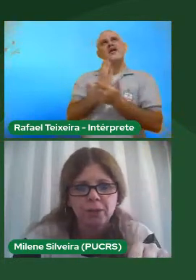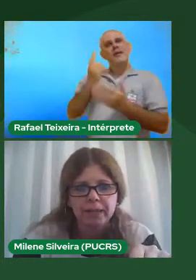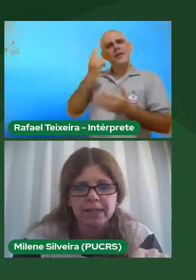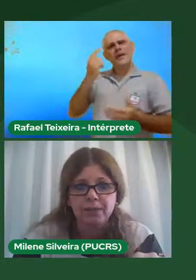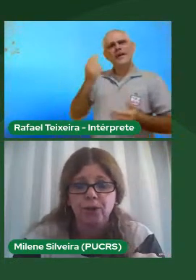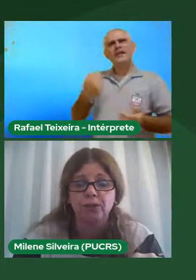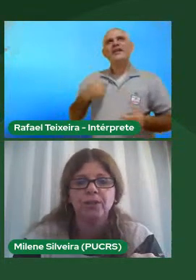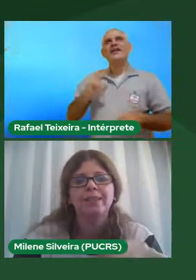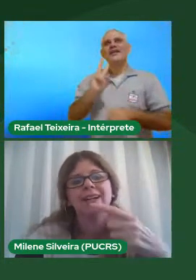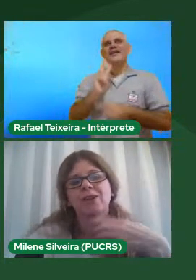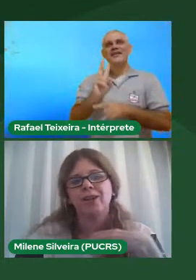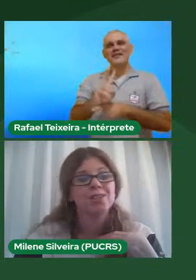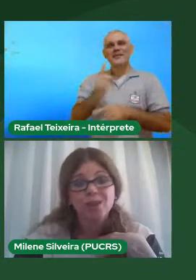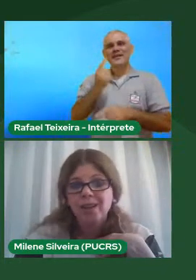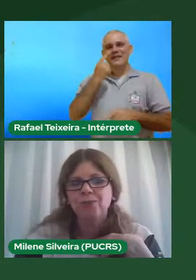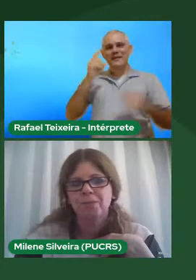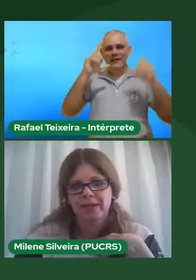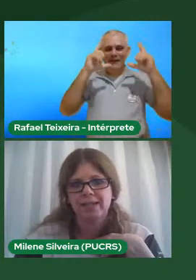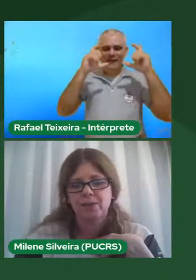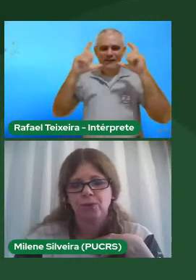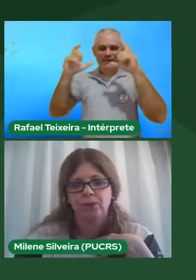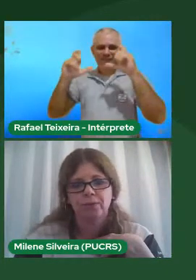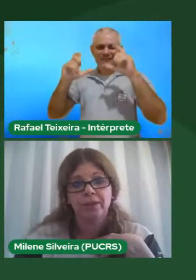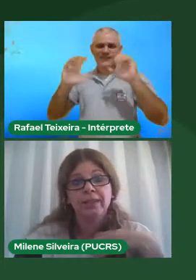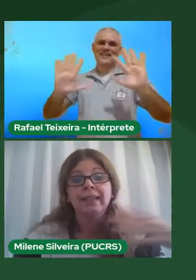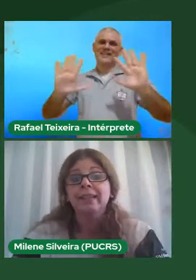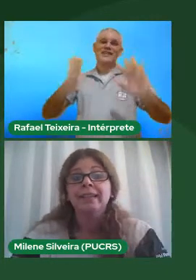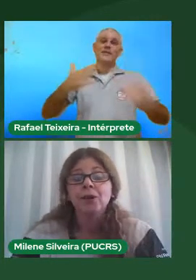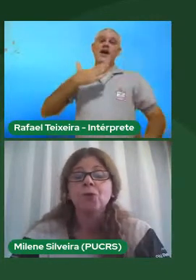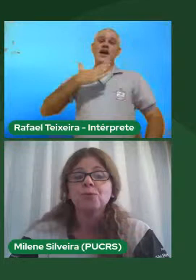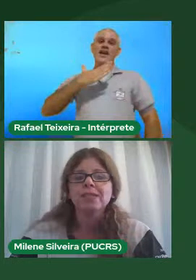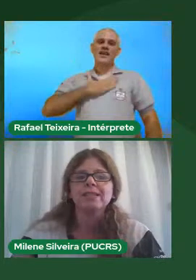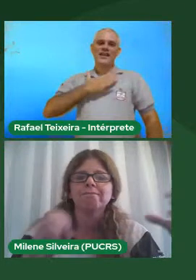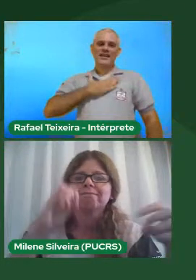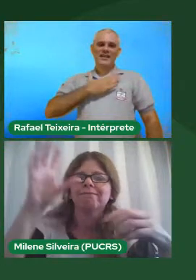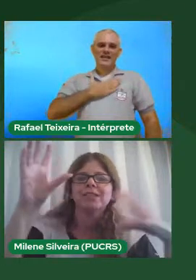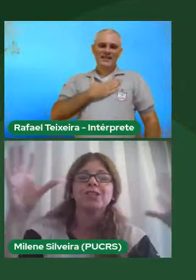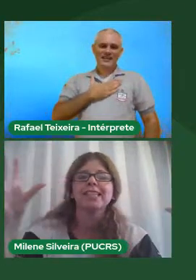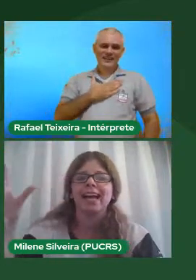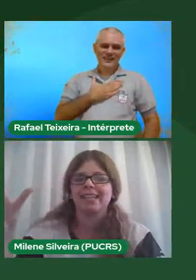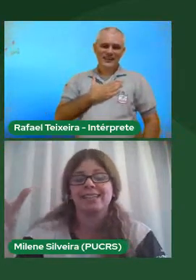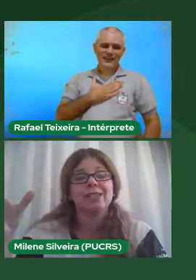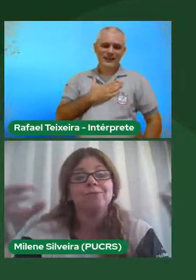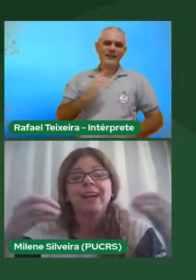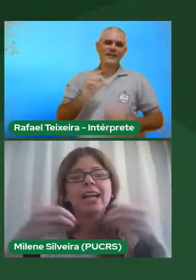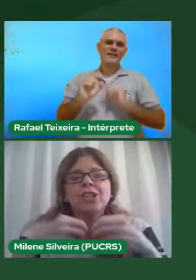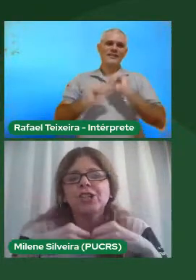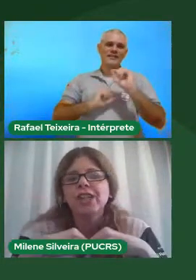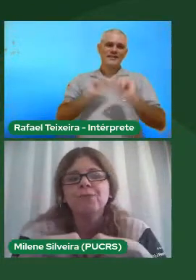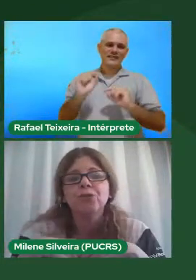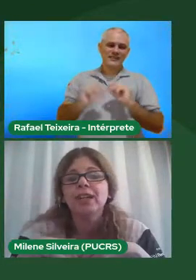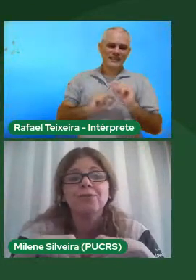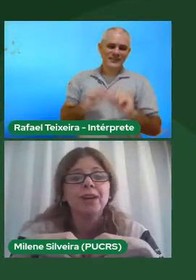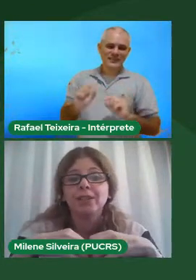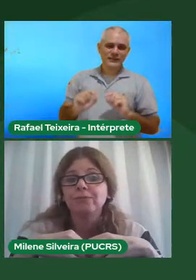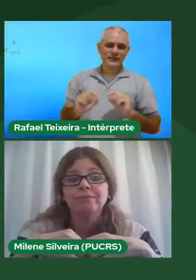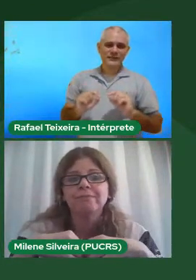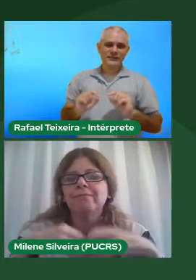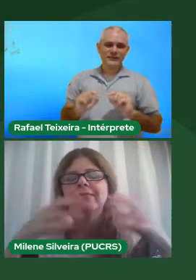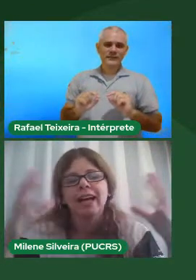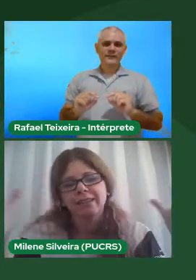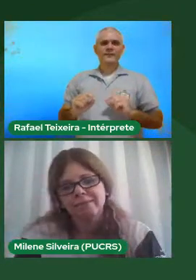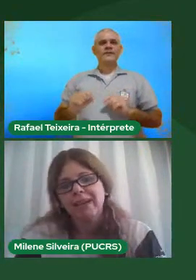agora que eu vou aparecer na foto. Não, agora só eu vou aparecer na foto. Então, alguns, sim, destaques. Então, a gente é